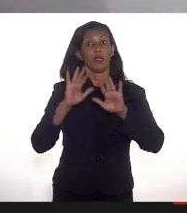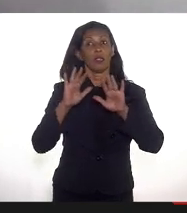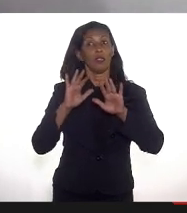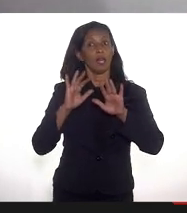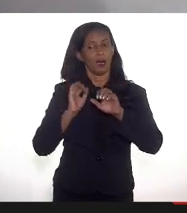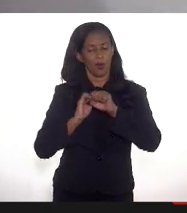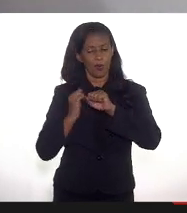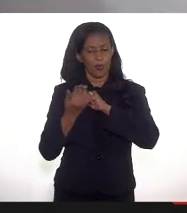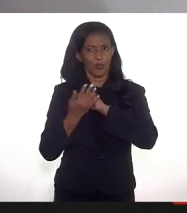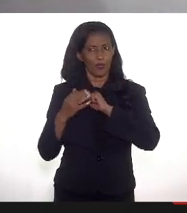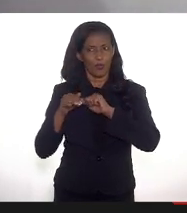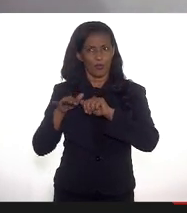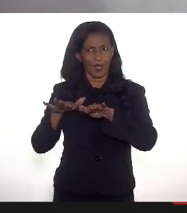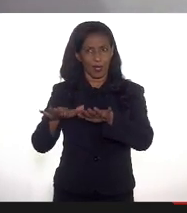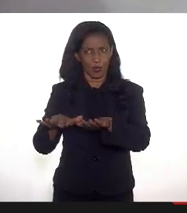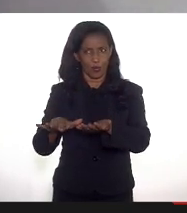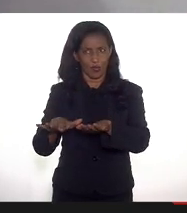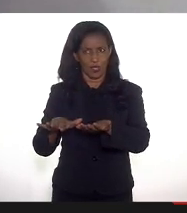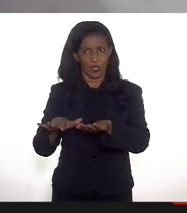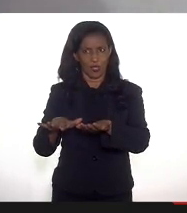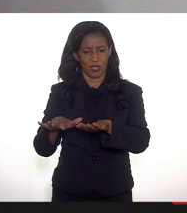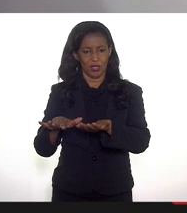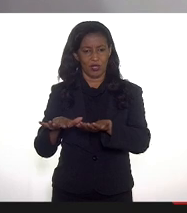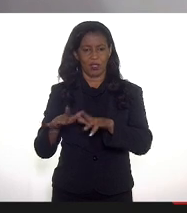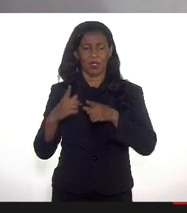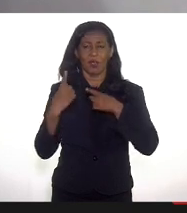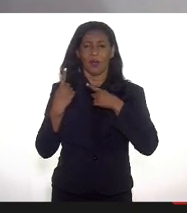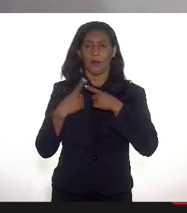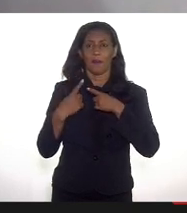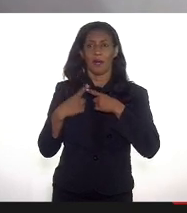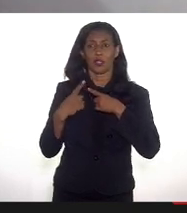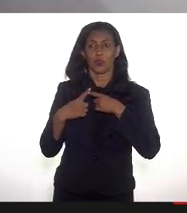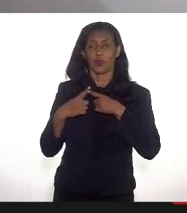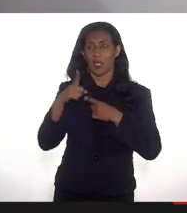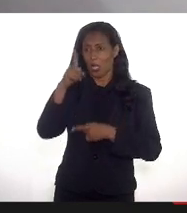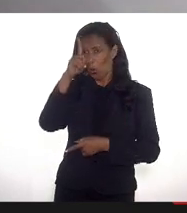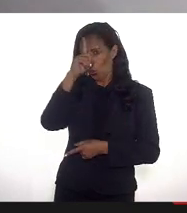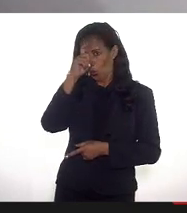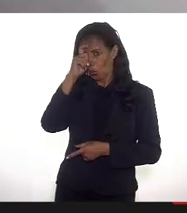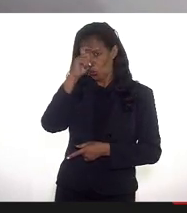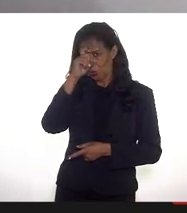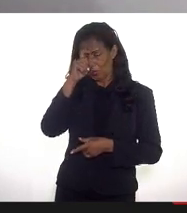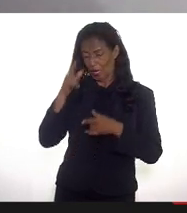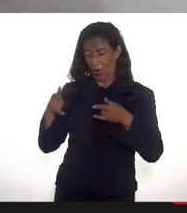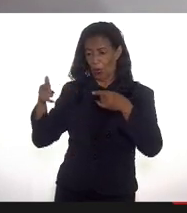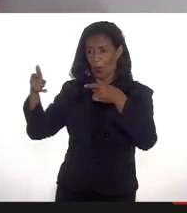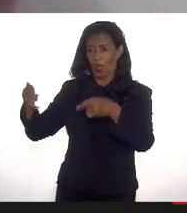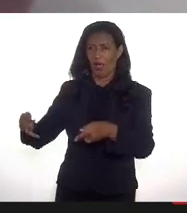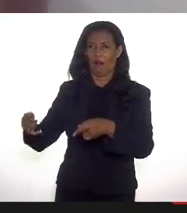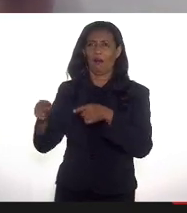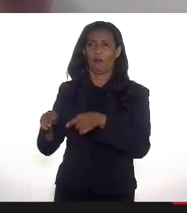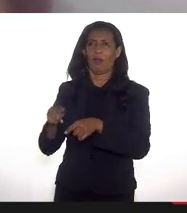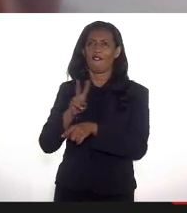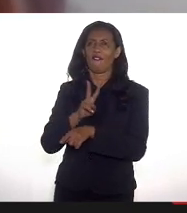de estrutura que impediu que ele fosse para um leito de UTI em novembro do ano passado.